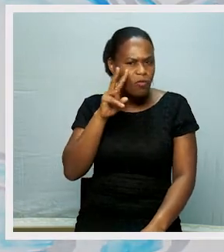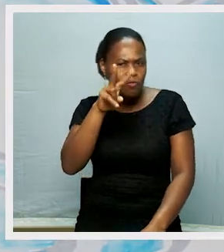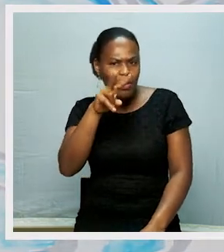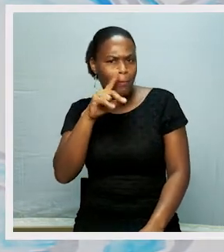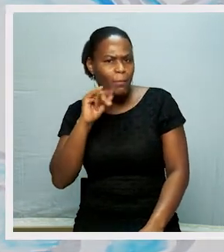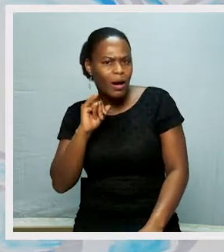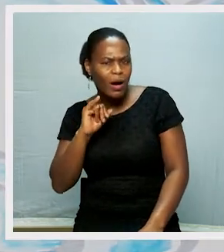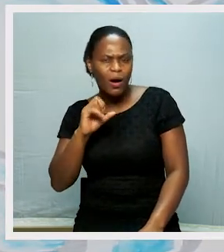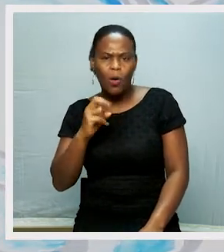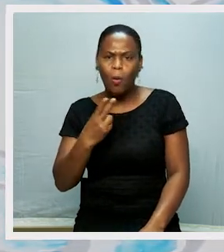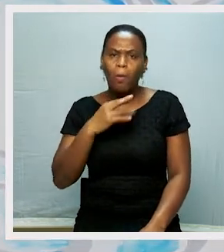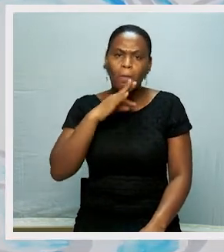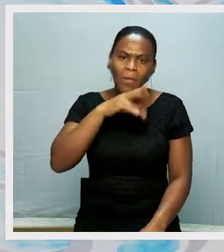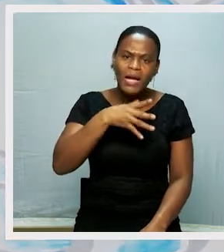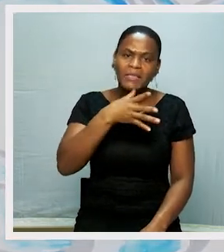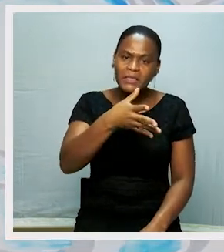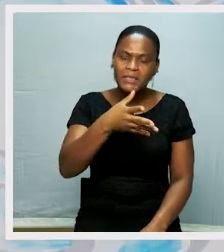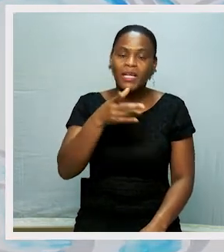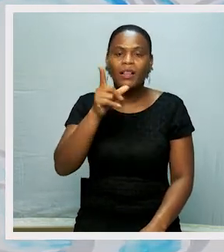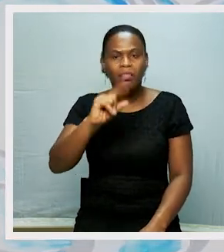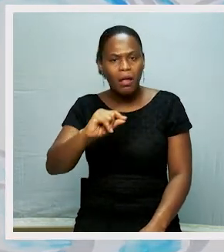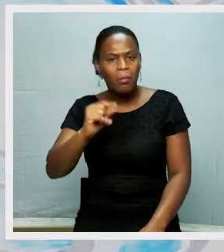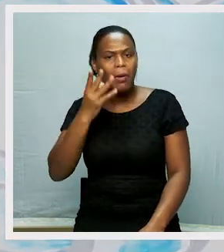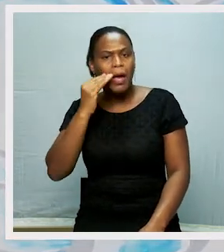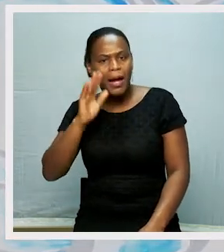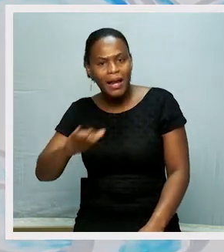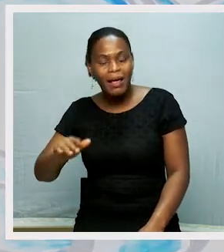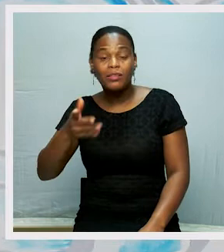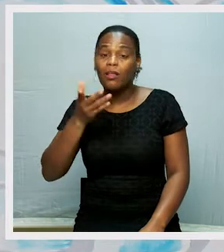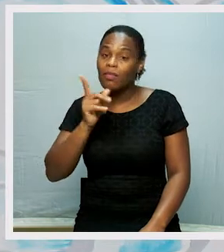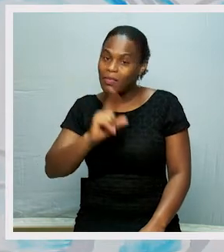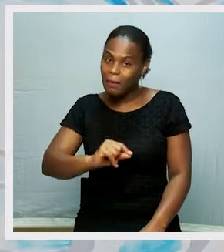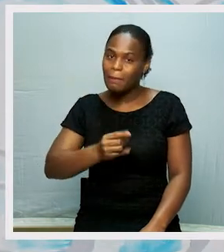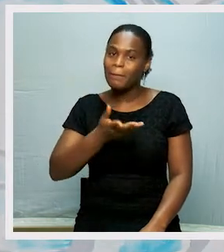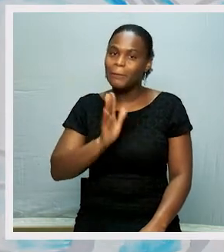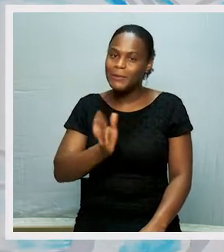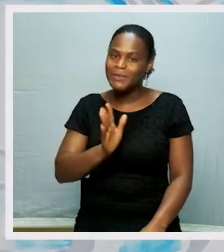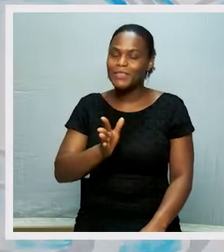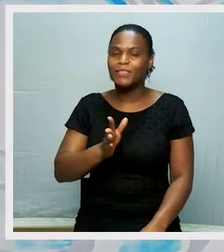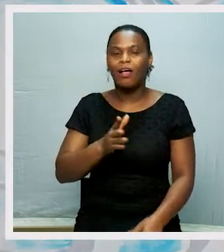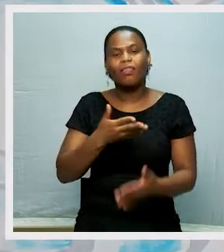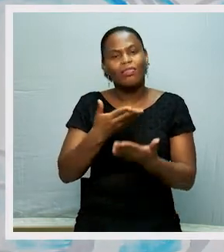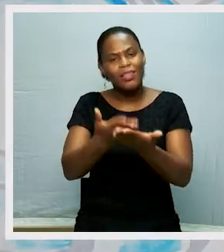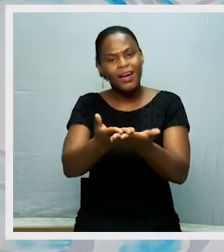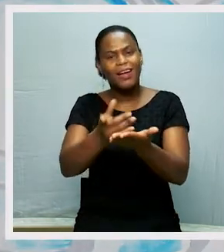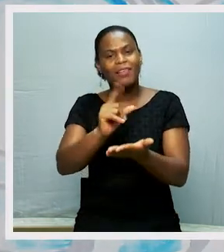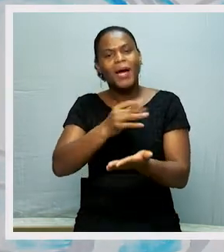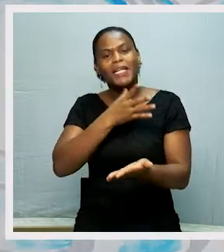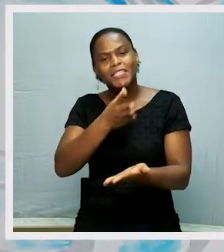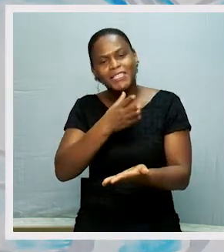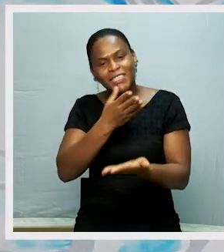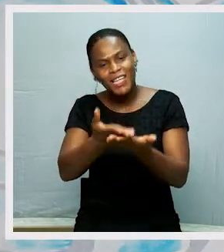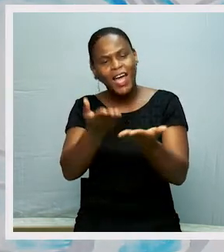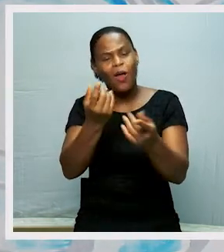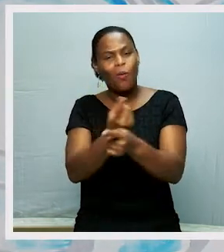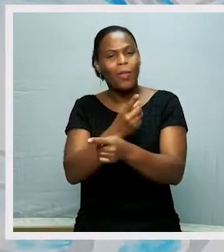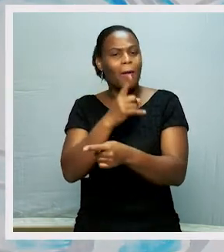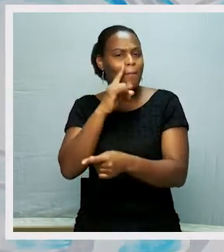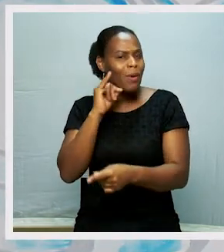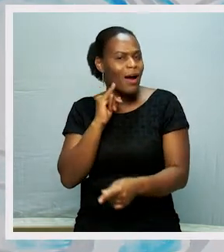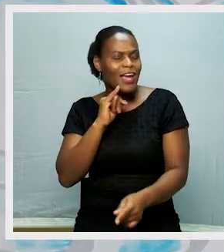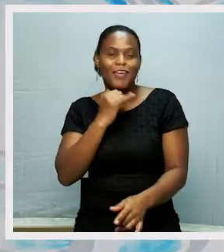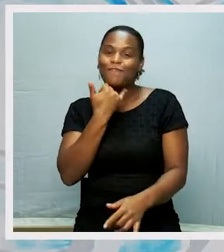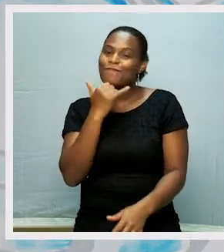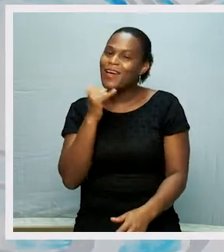da parte do pai ou da mãe, a criança, por sua vez, também tem que retribuir, tem que dizer algo também, porque o